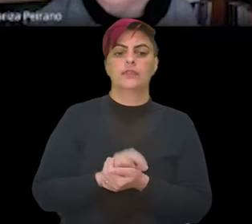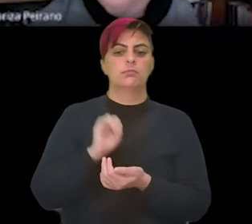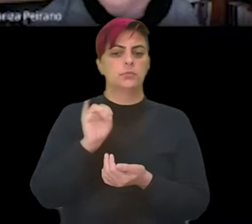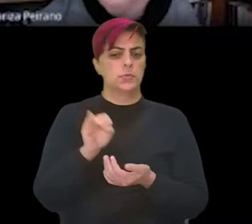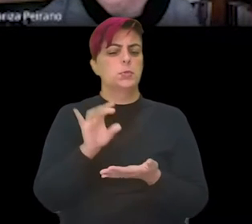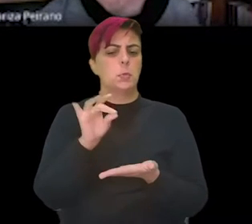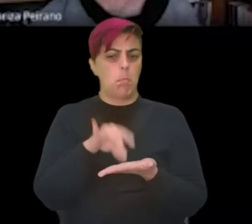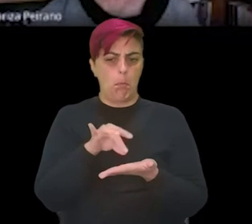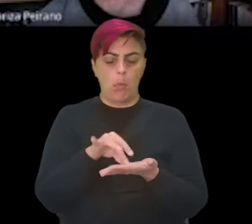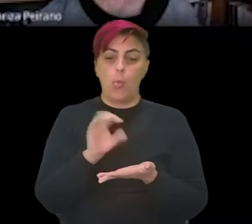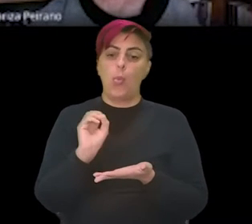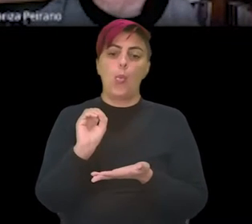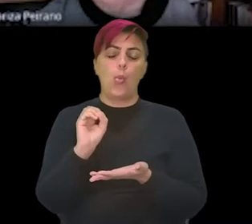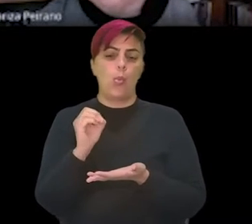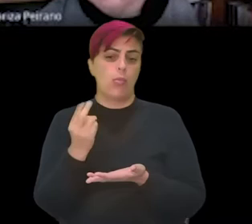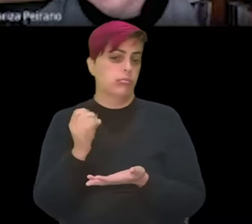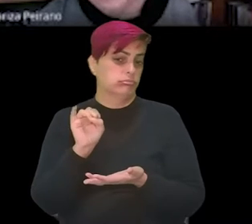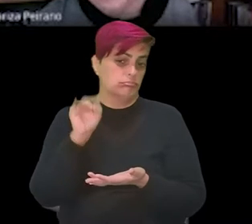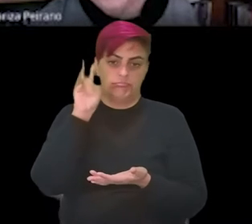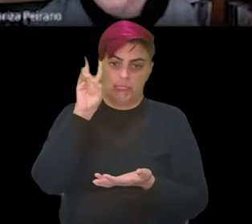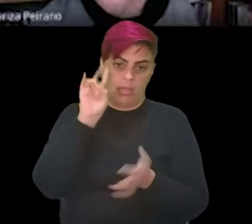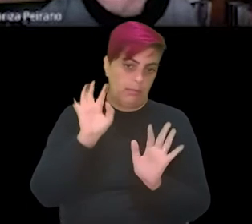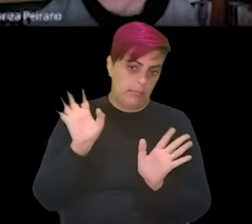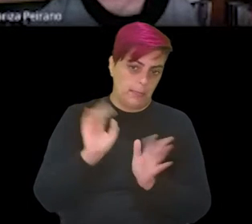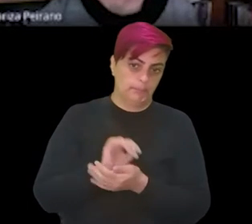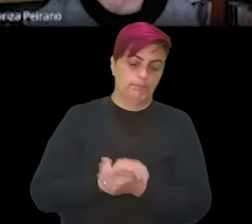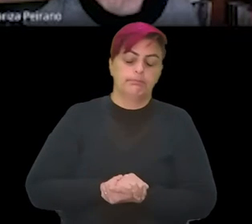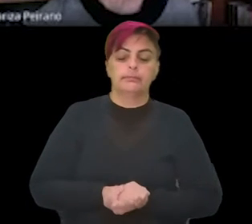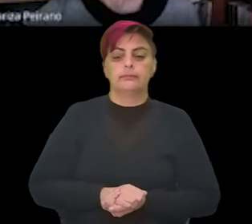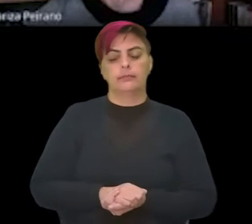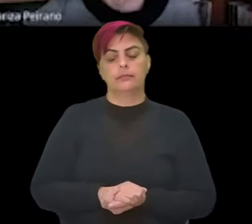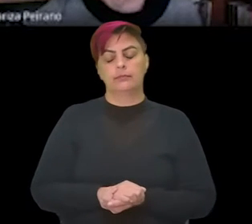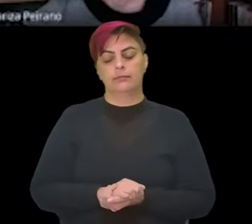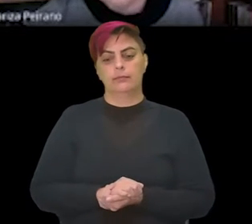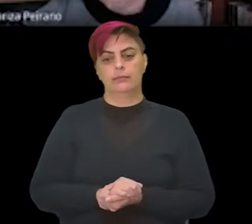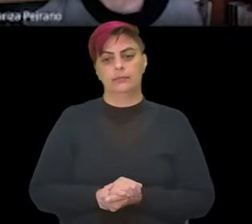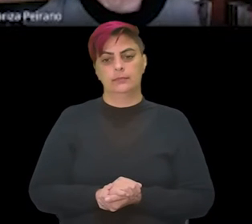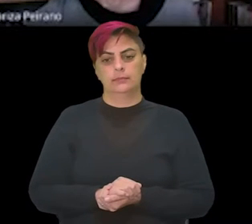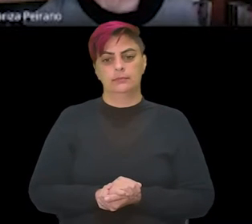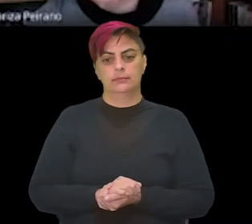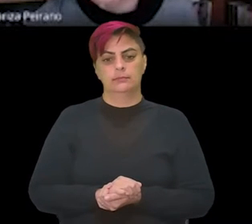se confirma ou se lembra de alguma coisa. Né?